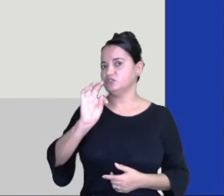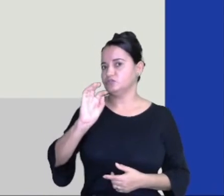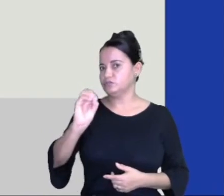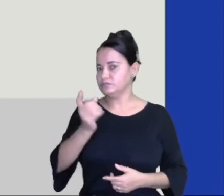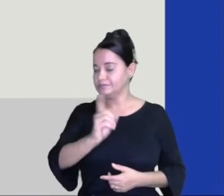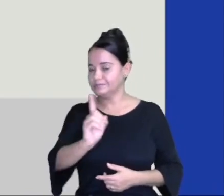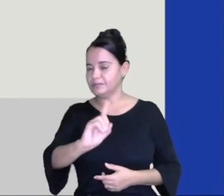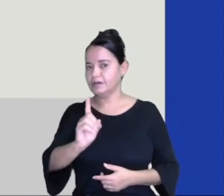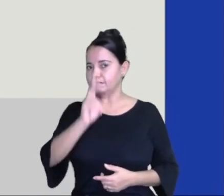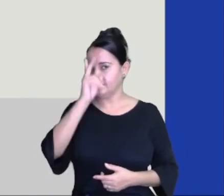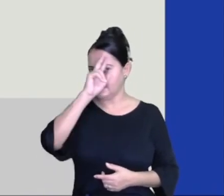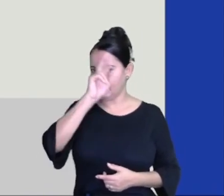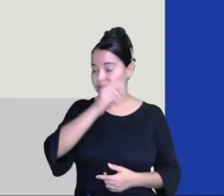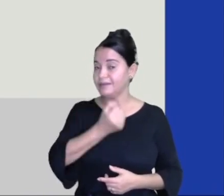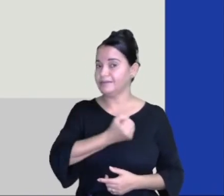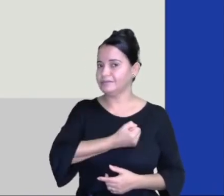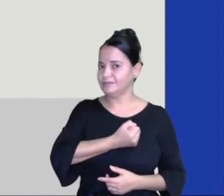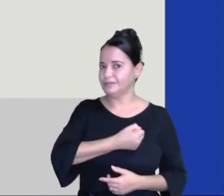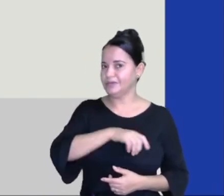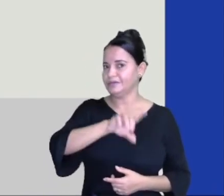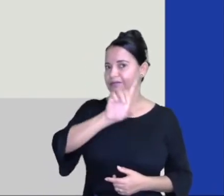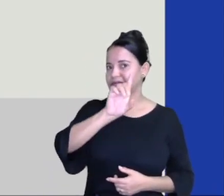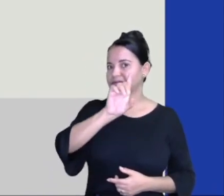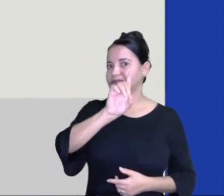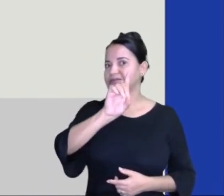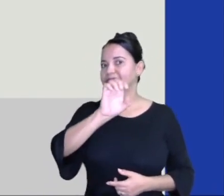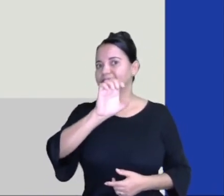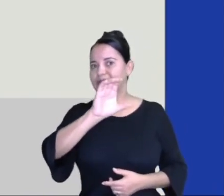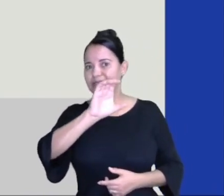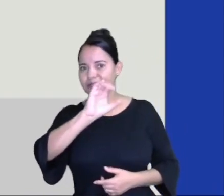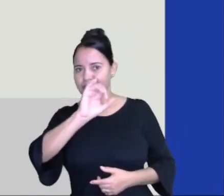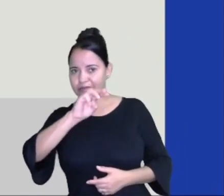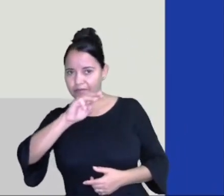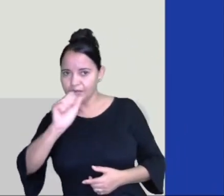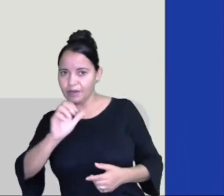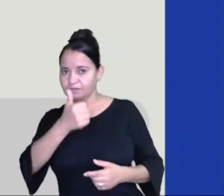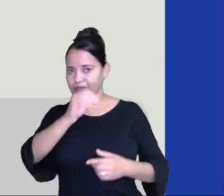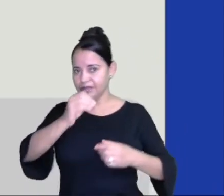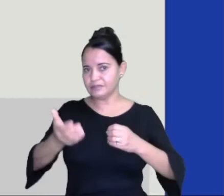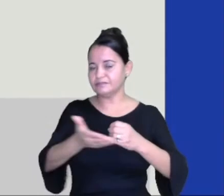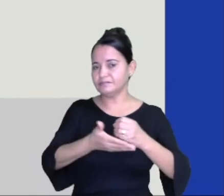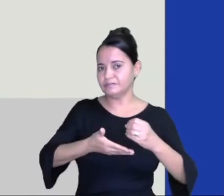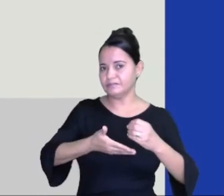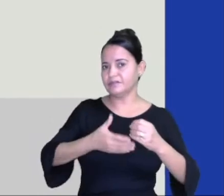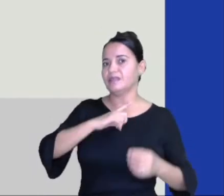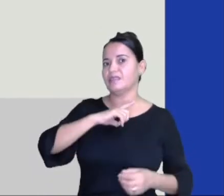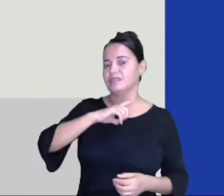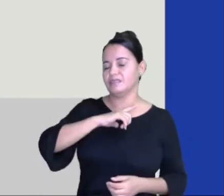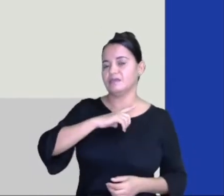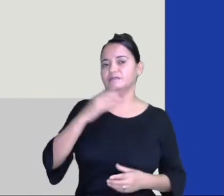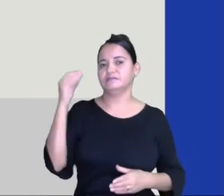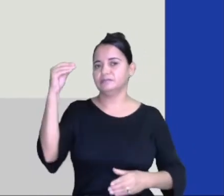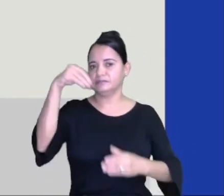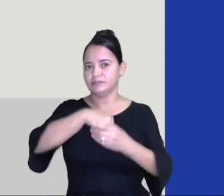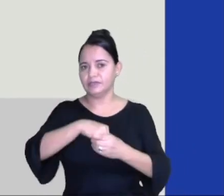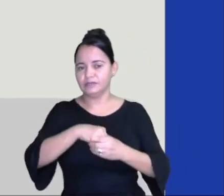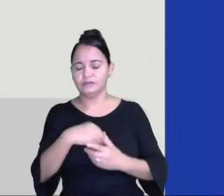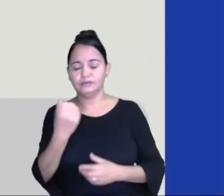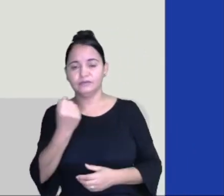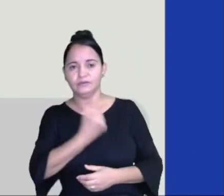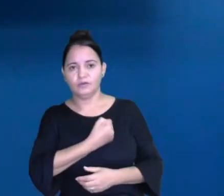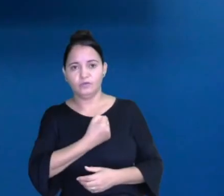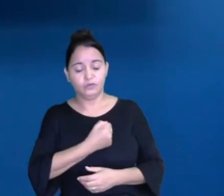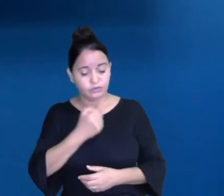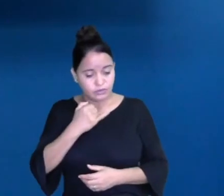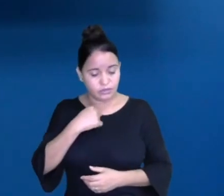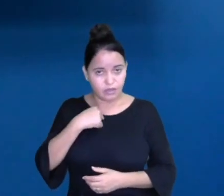números decimais que eu falei? Então, dentro dos números decimais, se eu for dividir, eu vou ter, dentro dos números que eu estou utilizando, se eu for dividir,